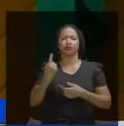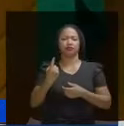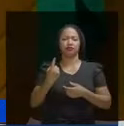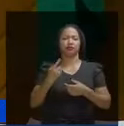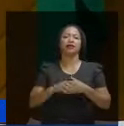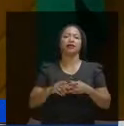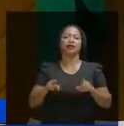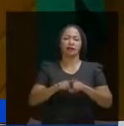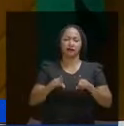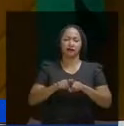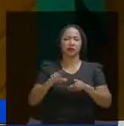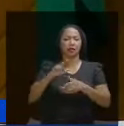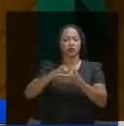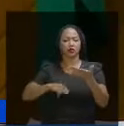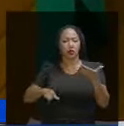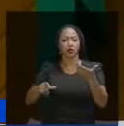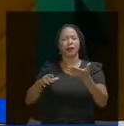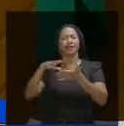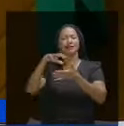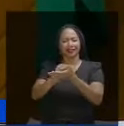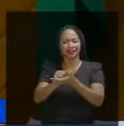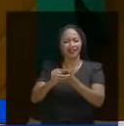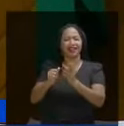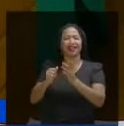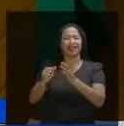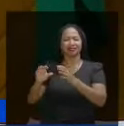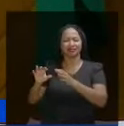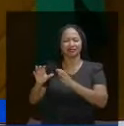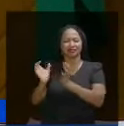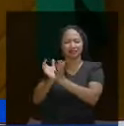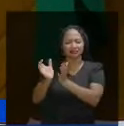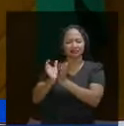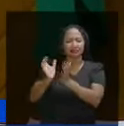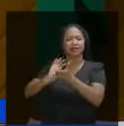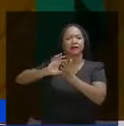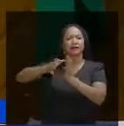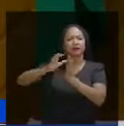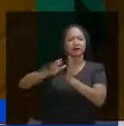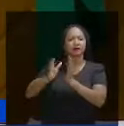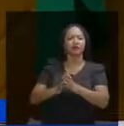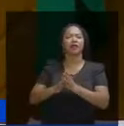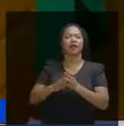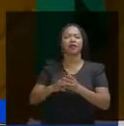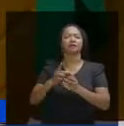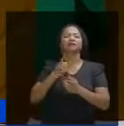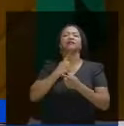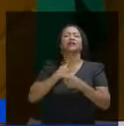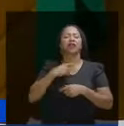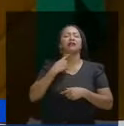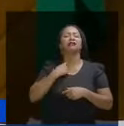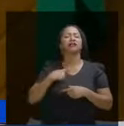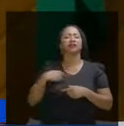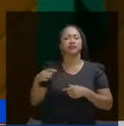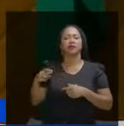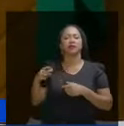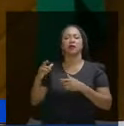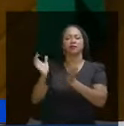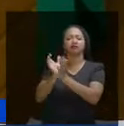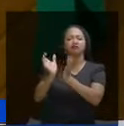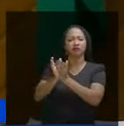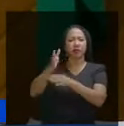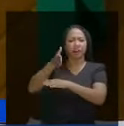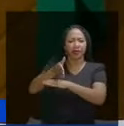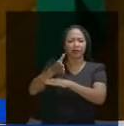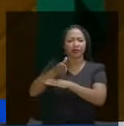No mais, a ficha de filiação partidária demonstra tão somente a intenção de um cidadão para filiar-se a